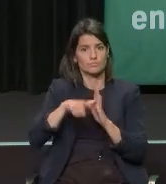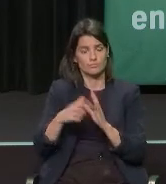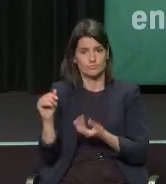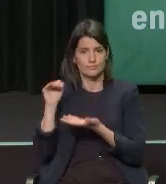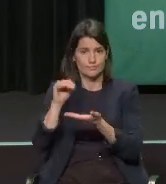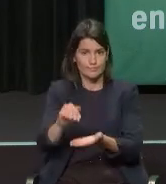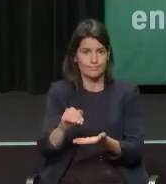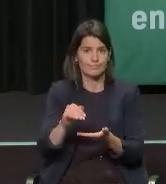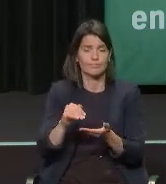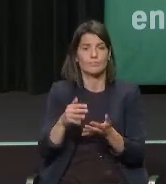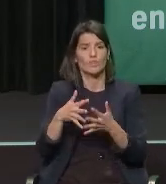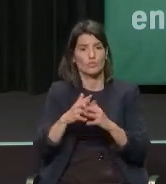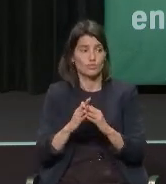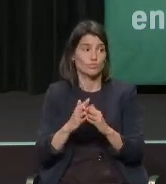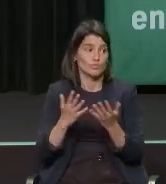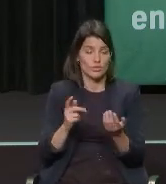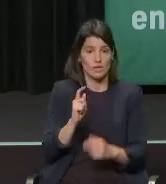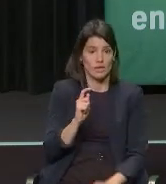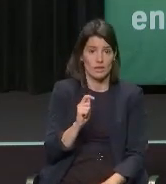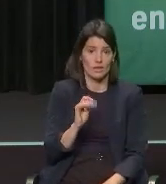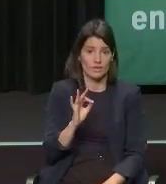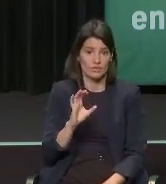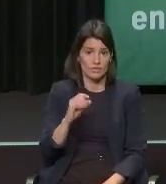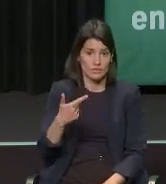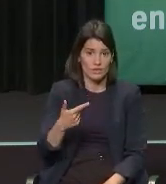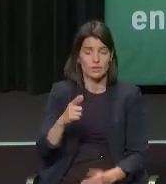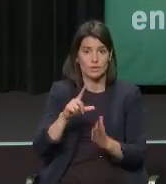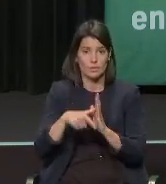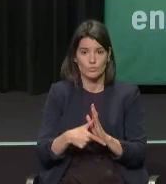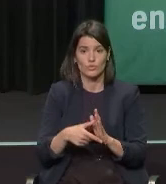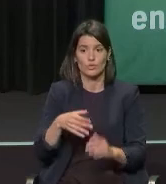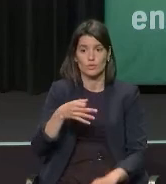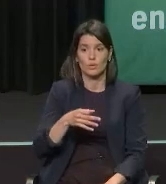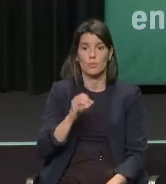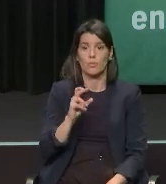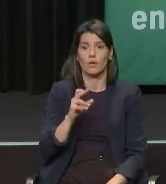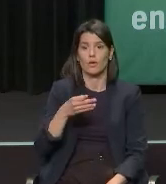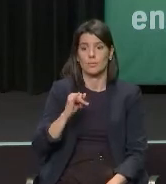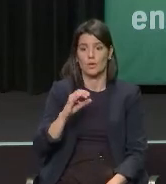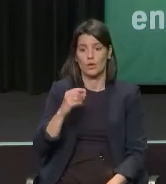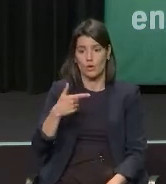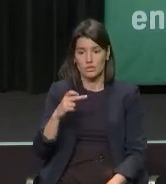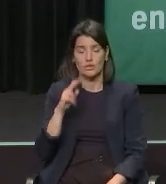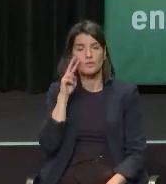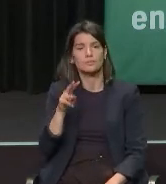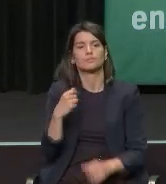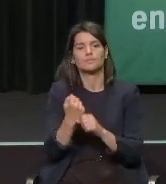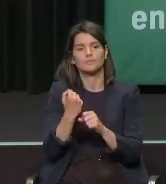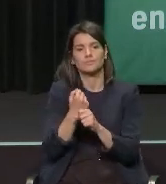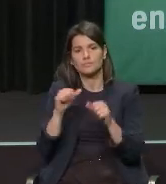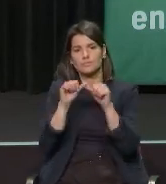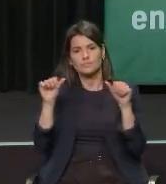financiado pela linha de infraestruturas da FCT, um projeto que é o PorBiota, que olha para o funcionamento dos ecossistemas e